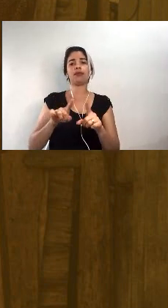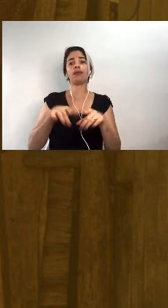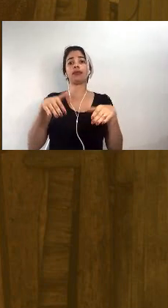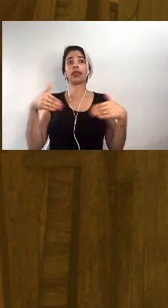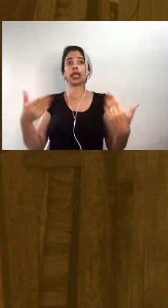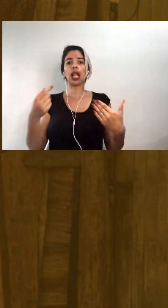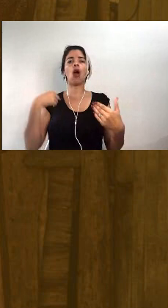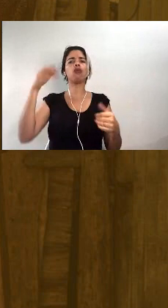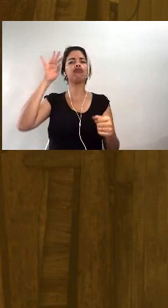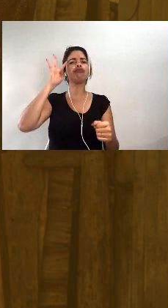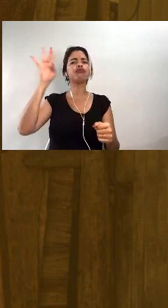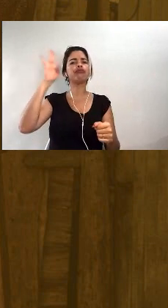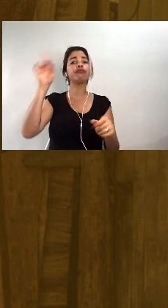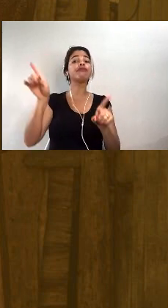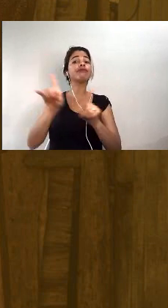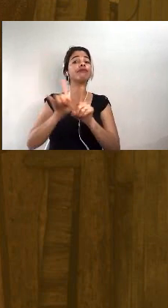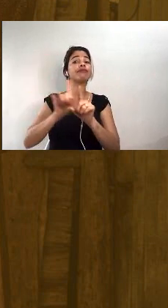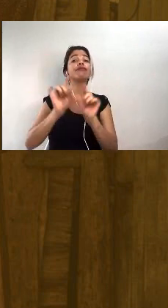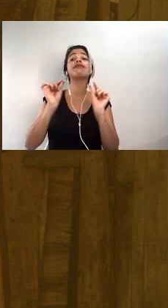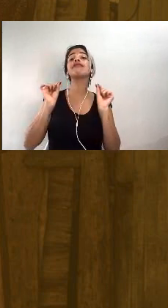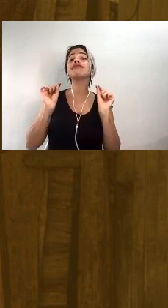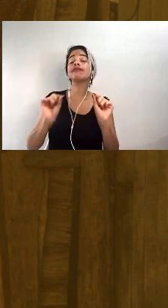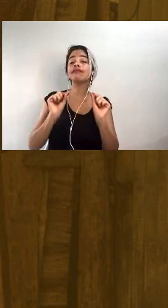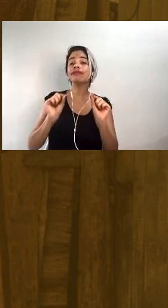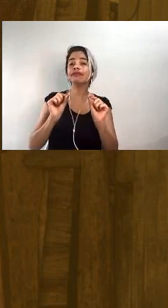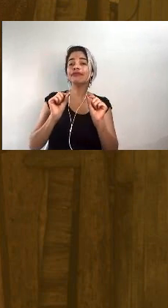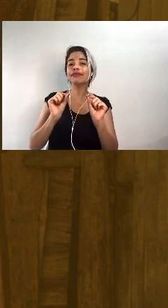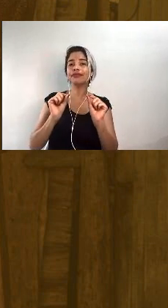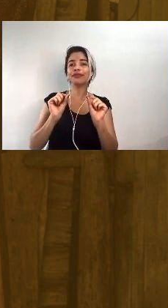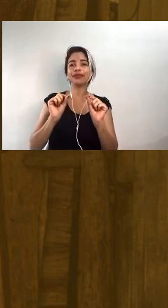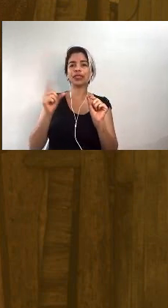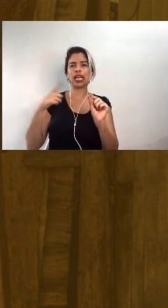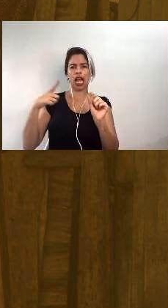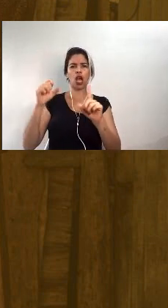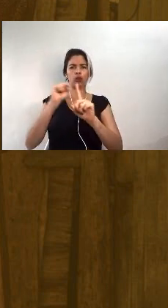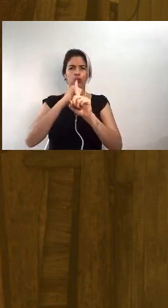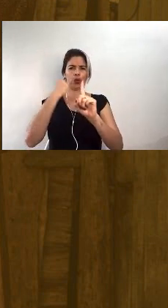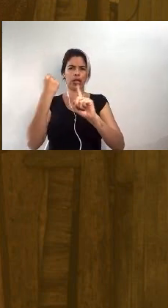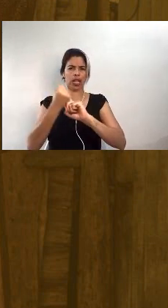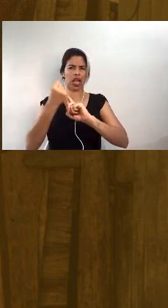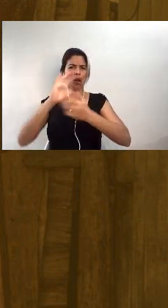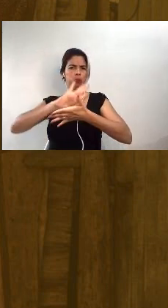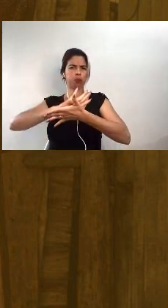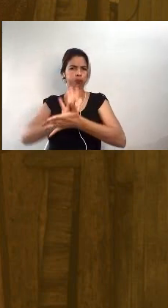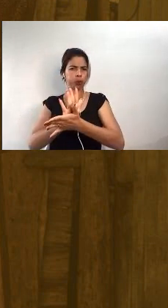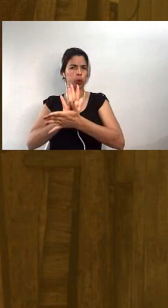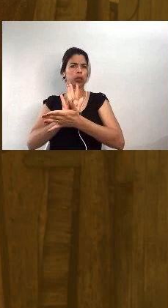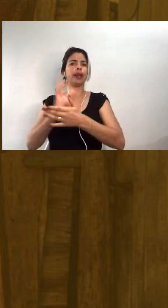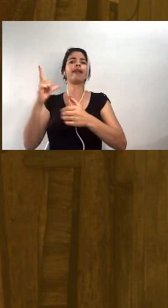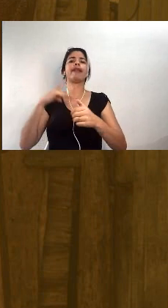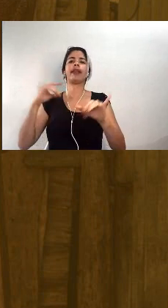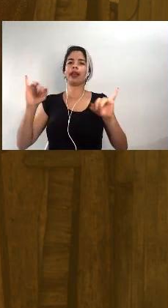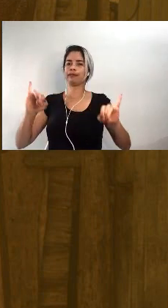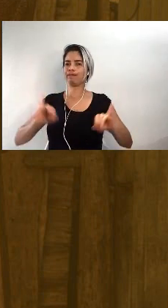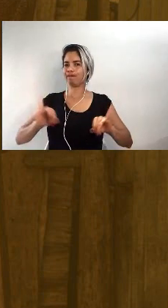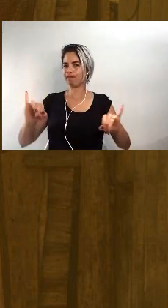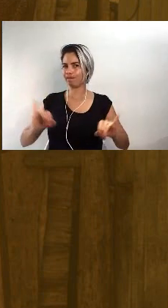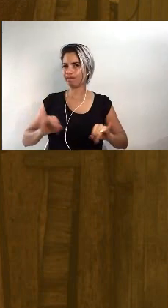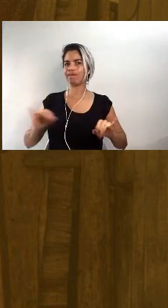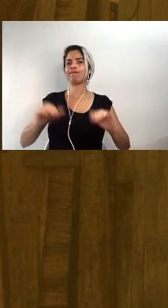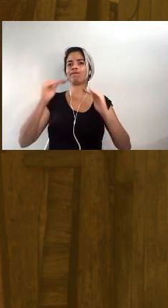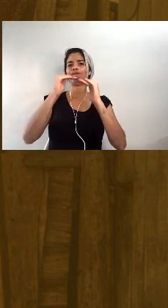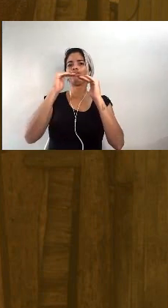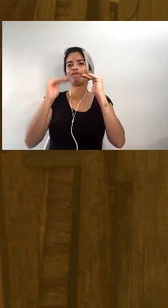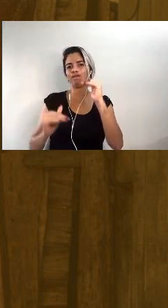já refletido anteriormente, é que essa sociedade racista, ela produz sofrimento, ela produz desigualdade, né,